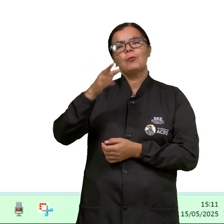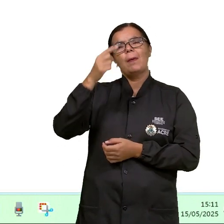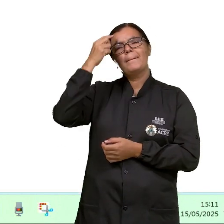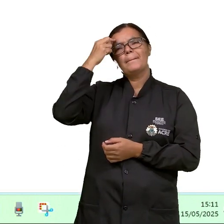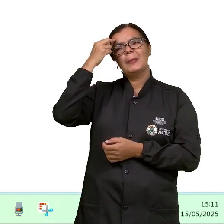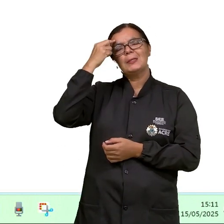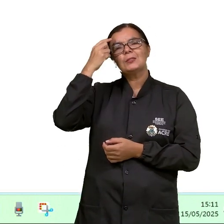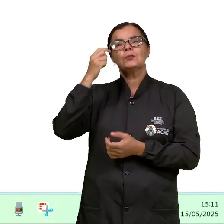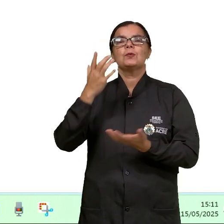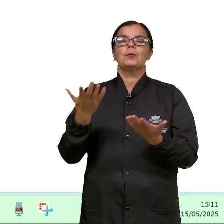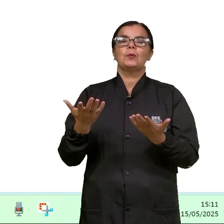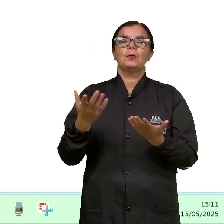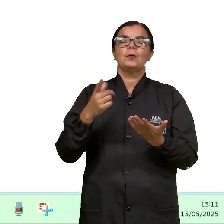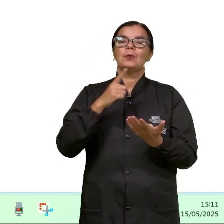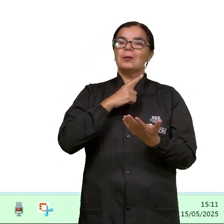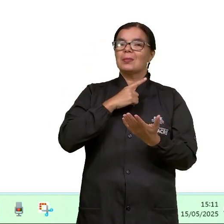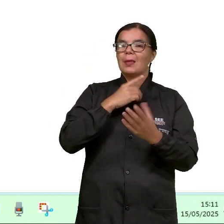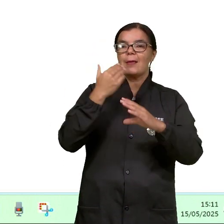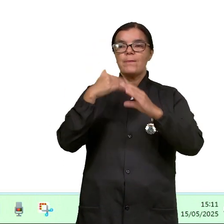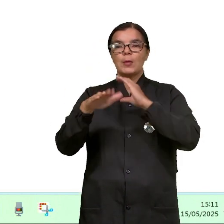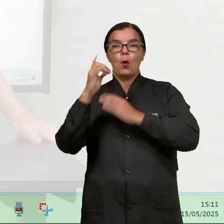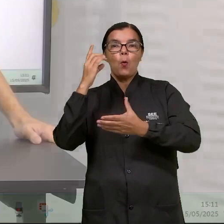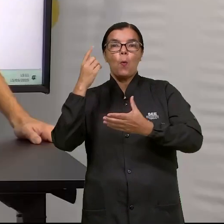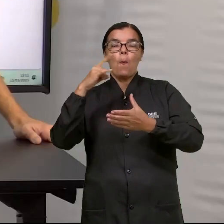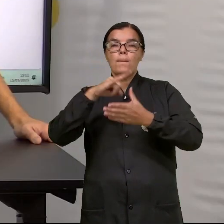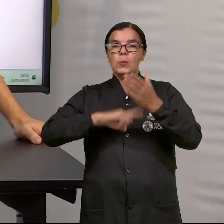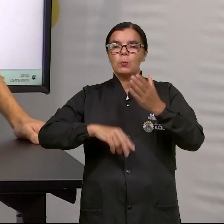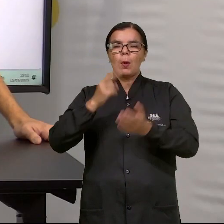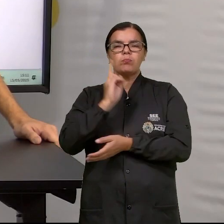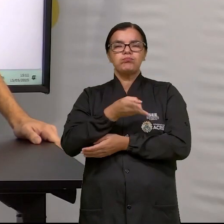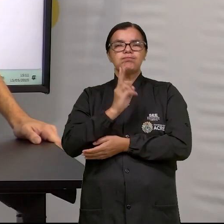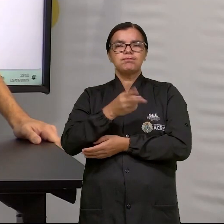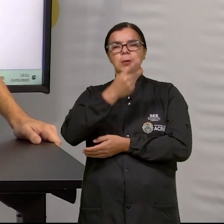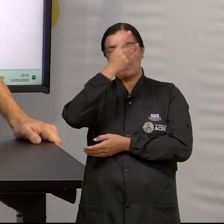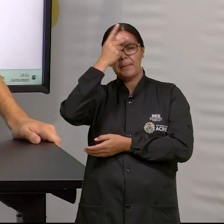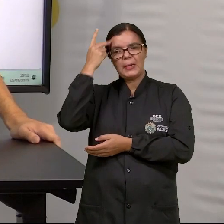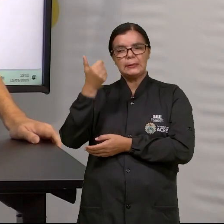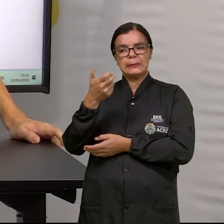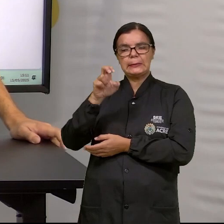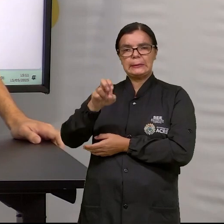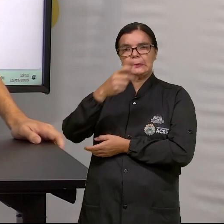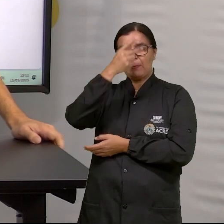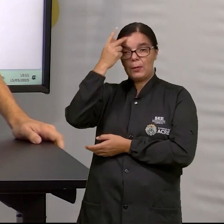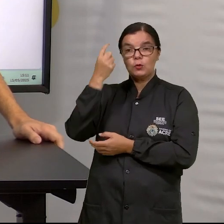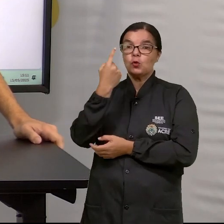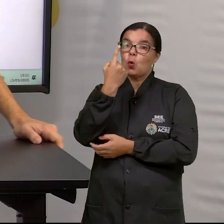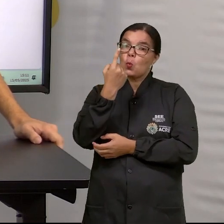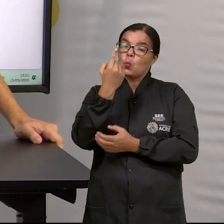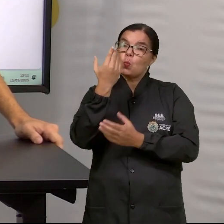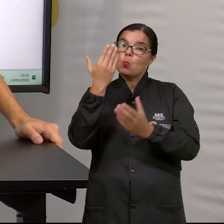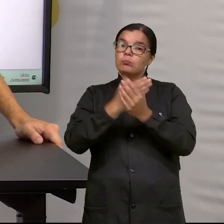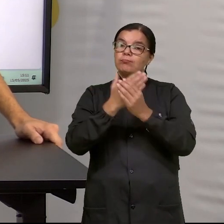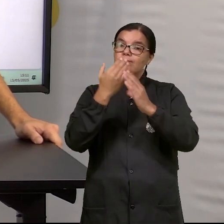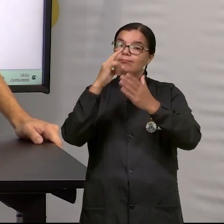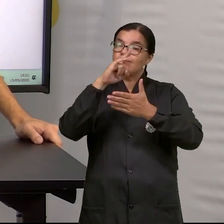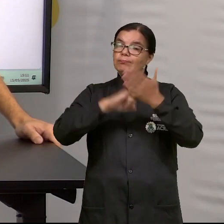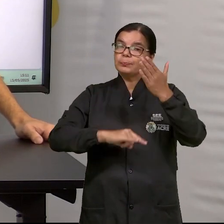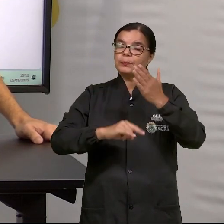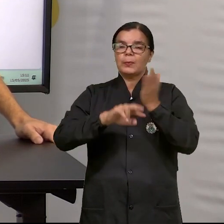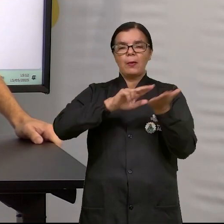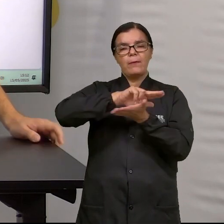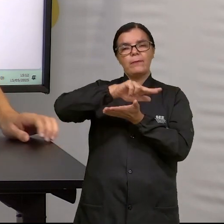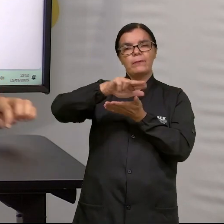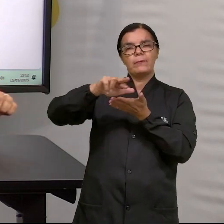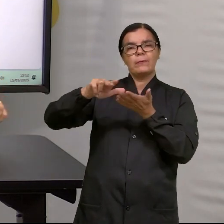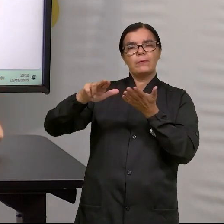para pensar que você tem que mandar um processo sempre para a mesma pessoa, para 10, 15 pessoas, mas você vai mandar um processo para várias